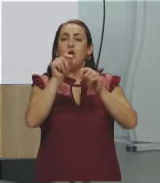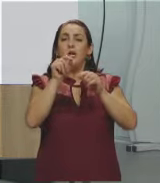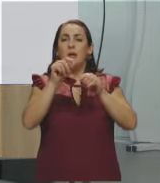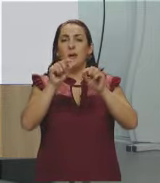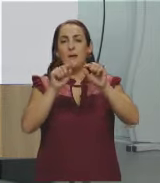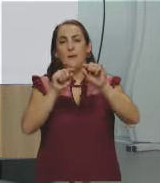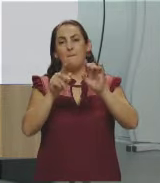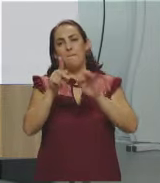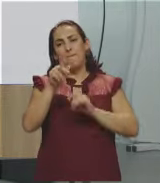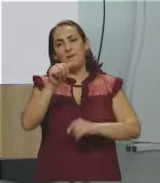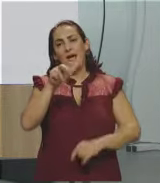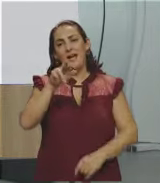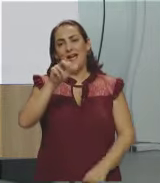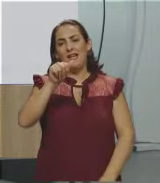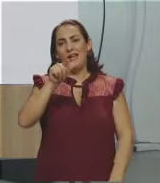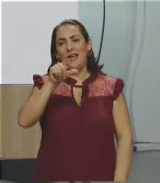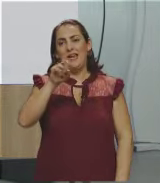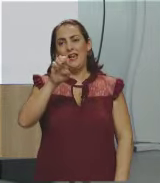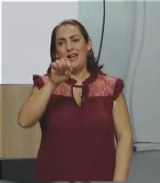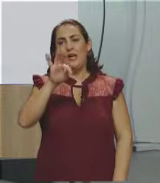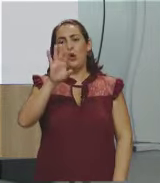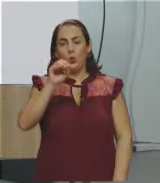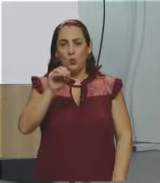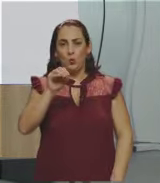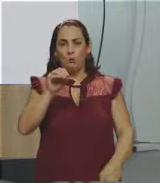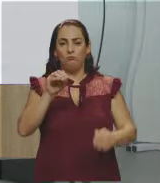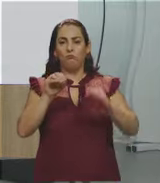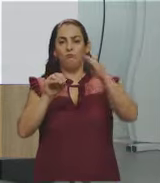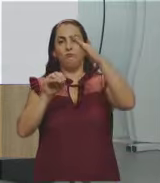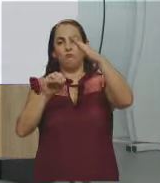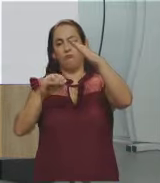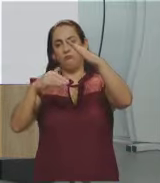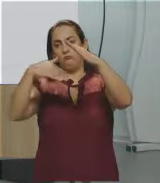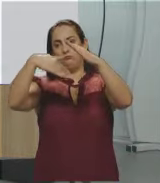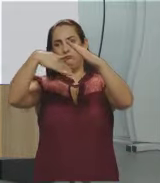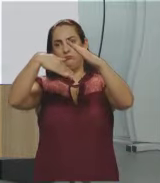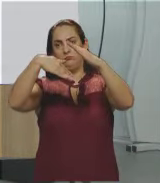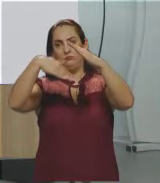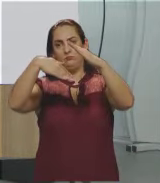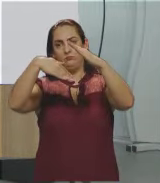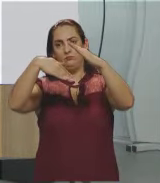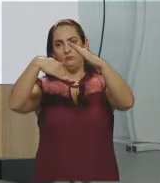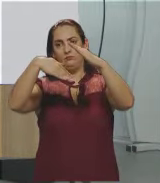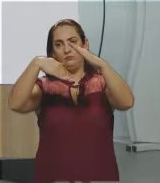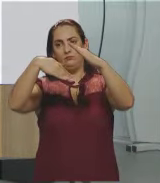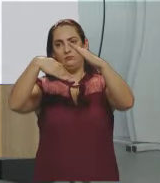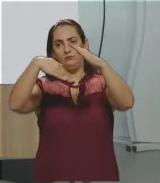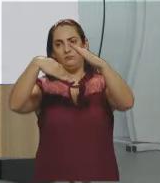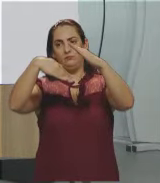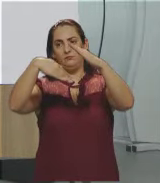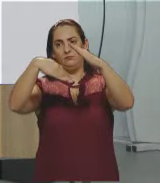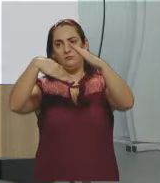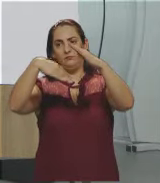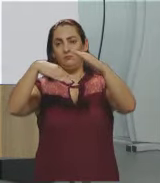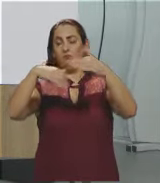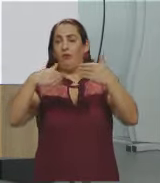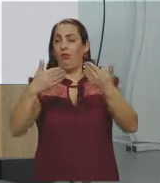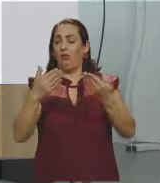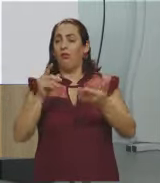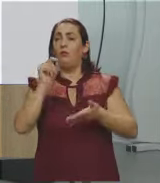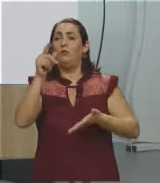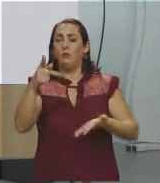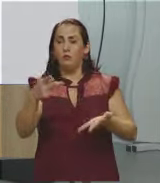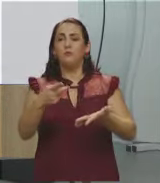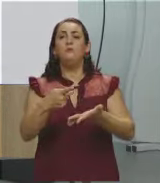Esse pedaço de cima é paralelo ao pedaço de baixo aqui. Beleza? Só que aí, o que acontece? Vamos ver o